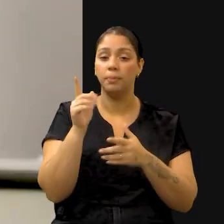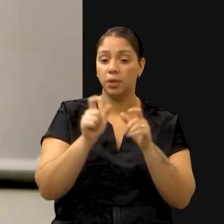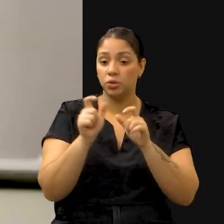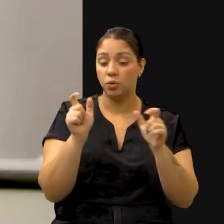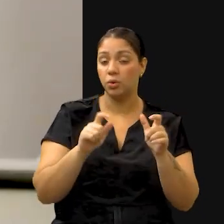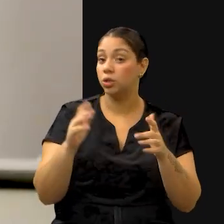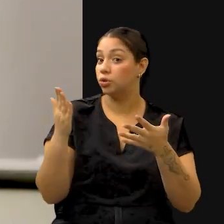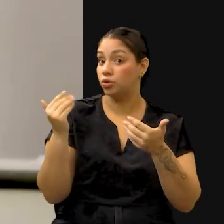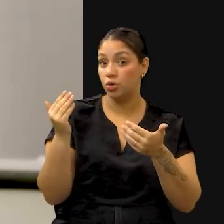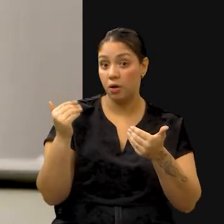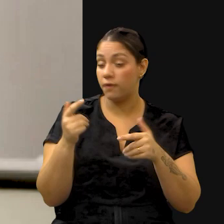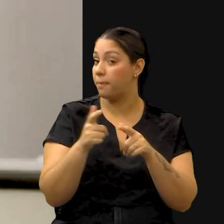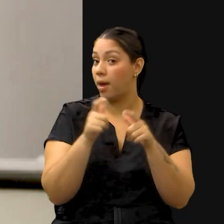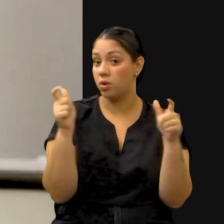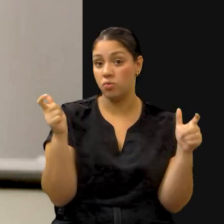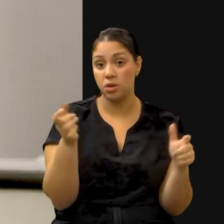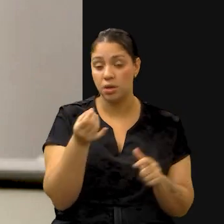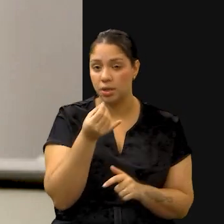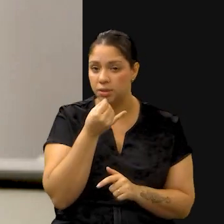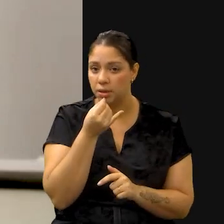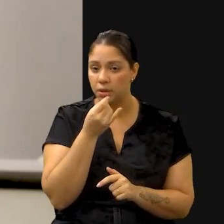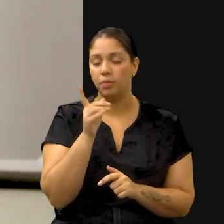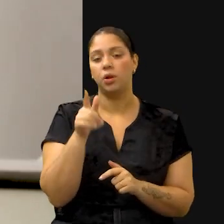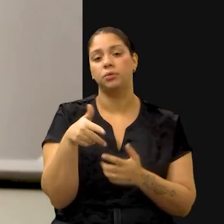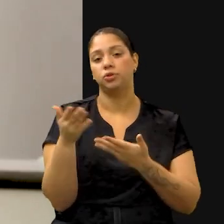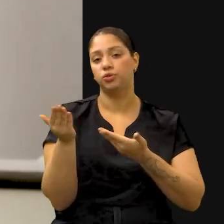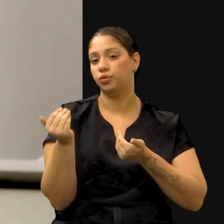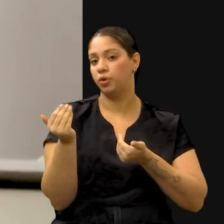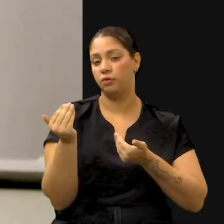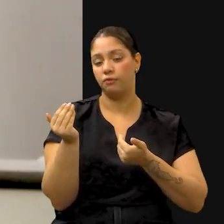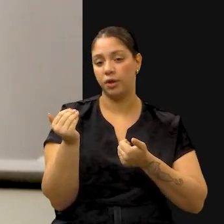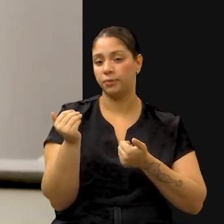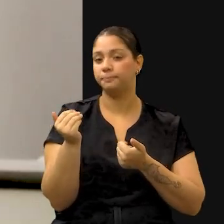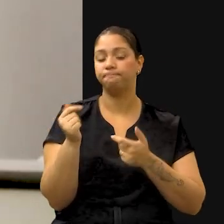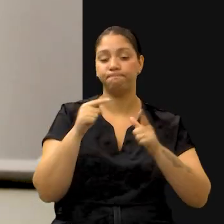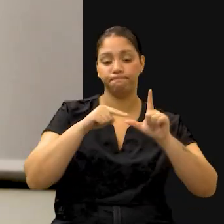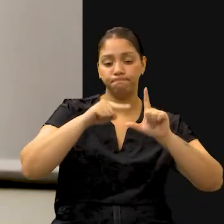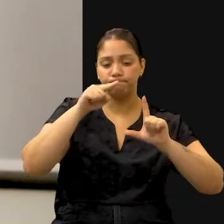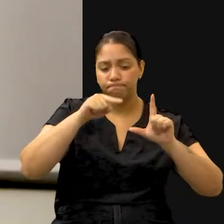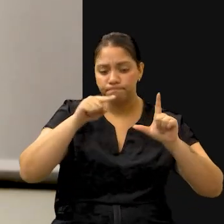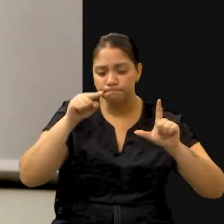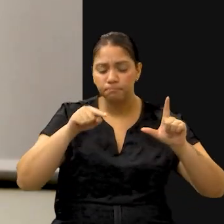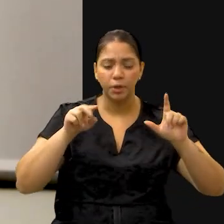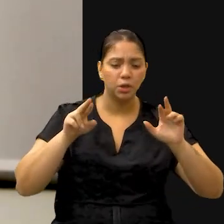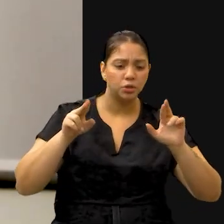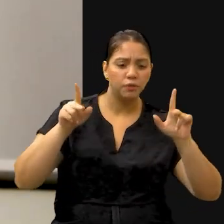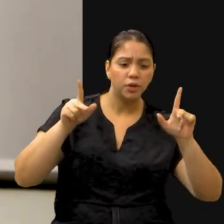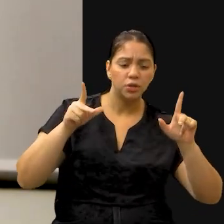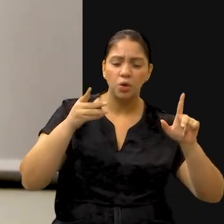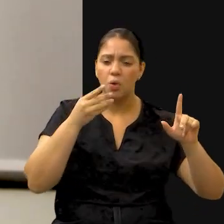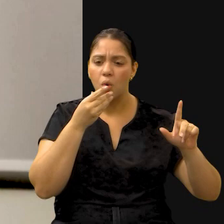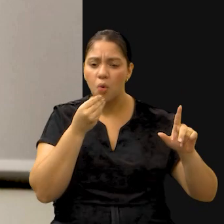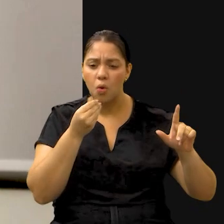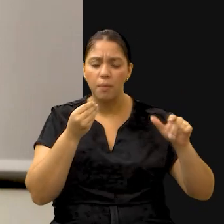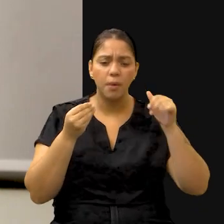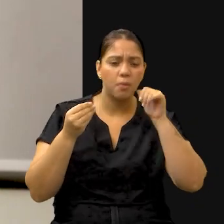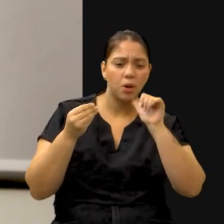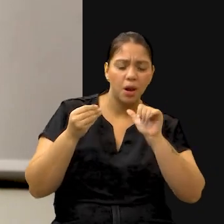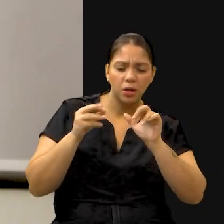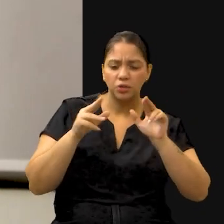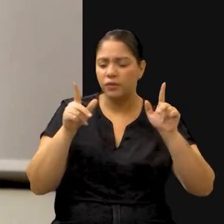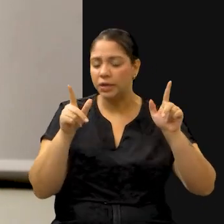jovens, como você citou na maioria dos exemplos, essa estatística não consegue fazer uma diferença da incidência entre